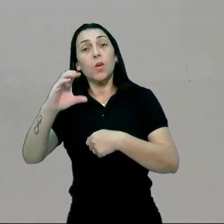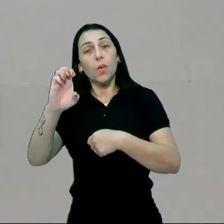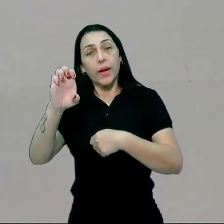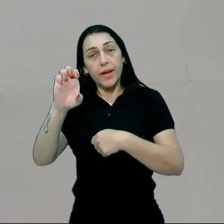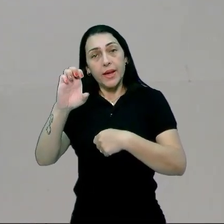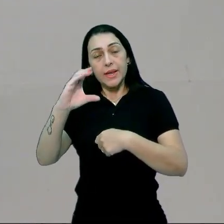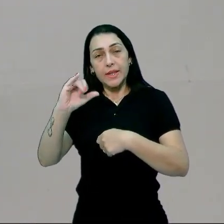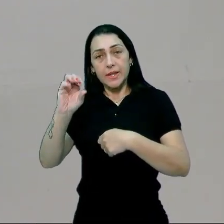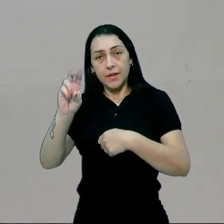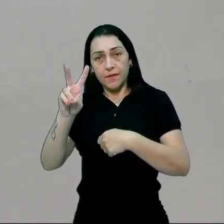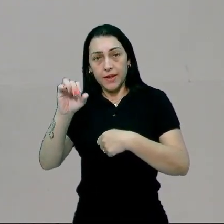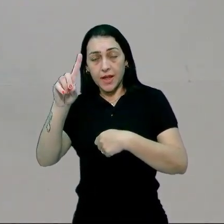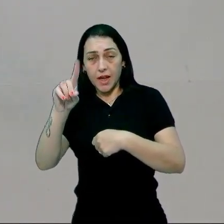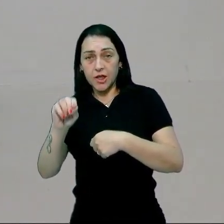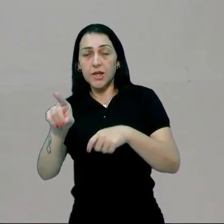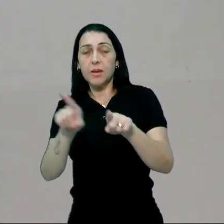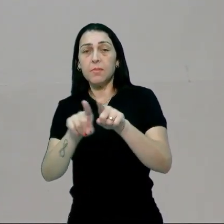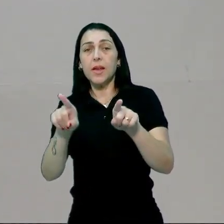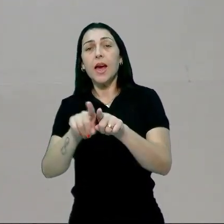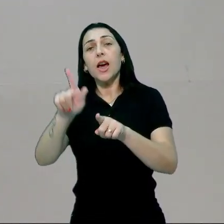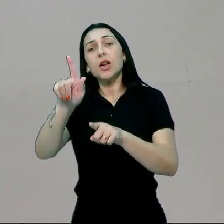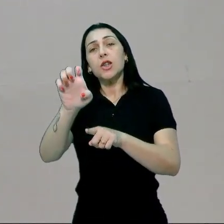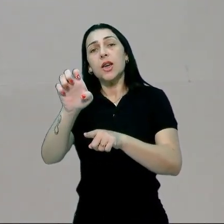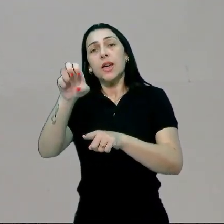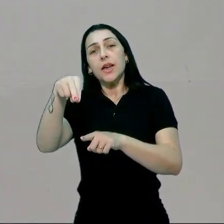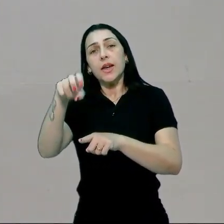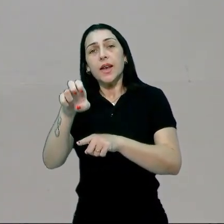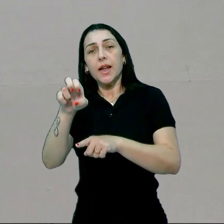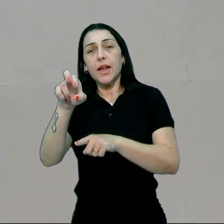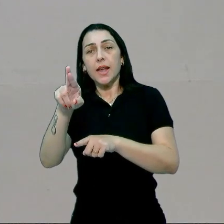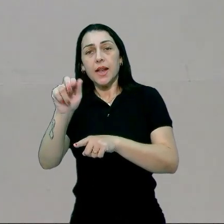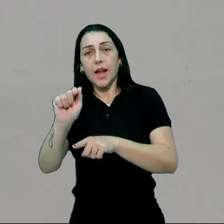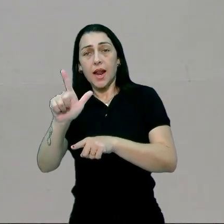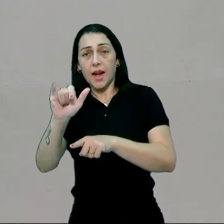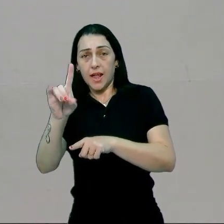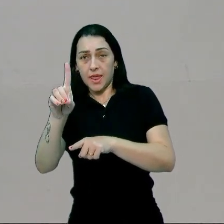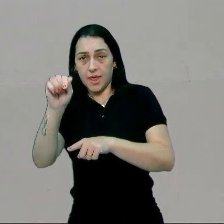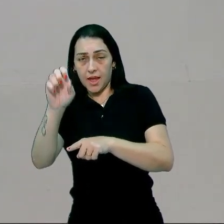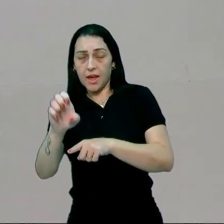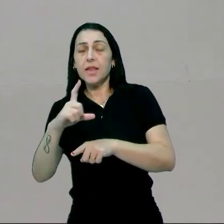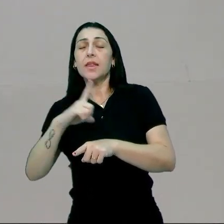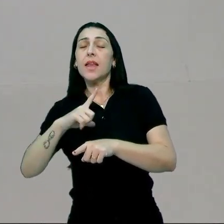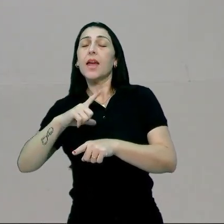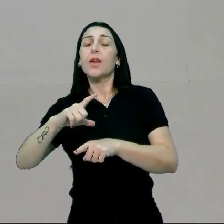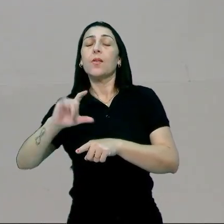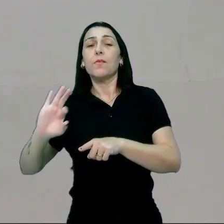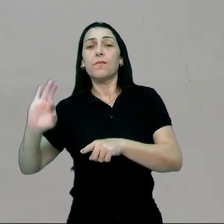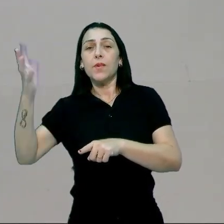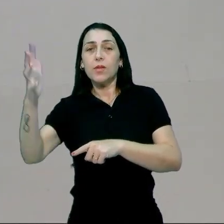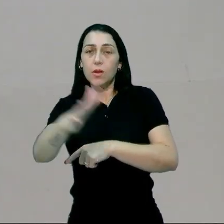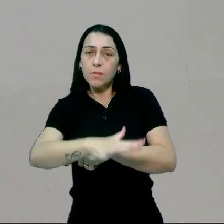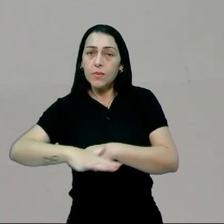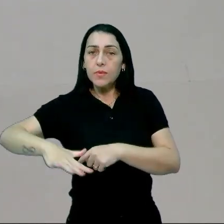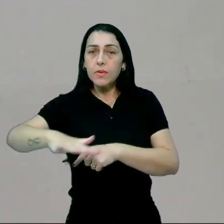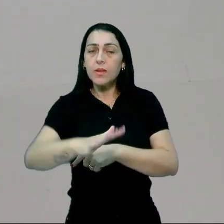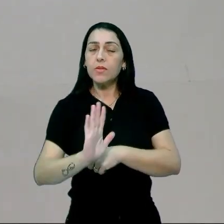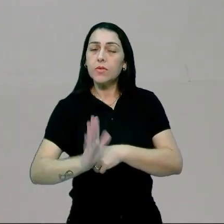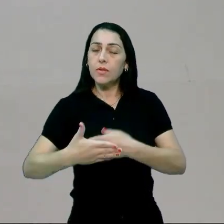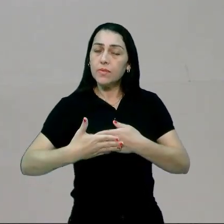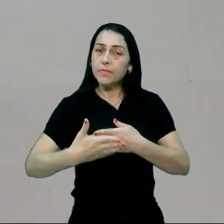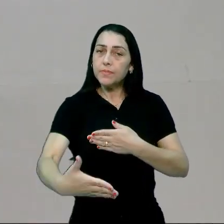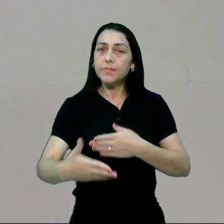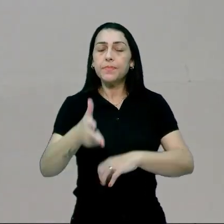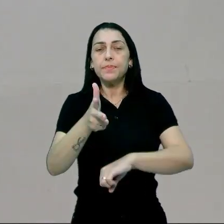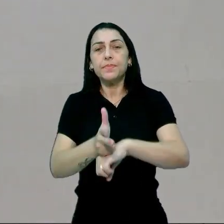coercitividade e a generalidade. Aí sim, nós temos um fenômeno social. Nós já vamos partir